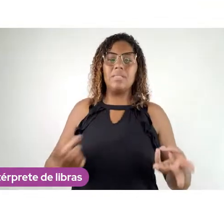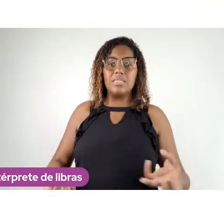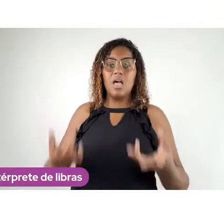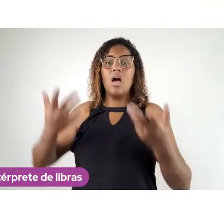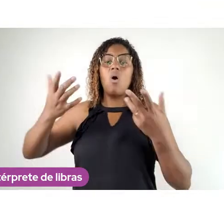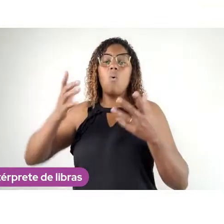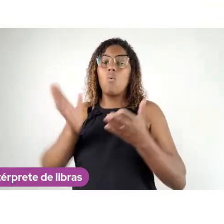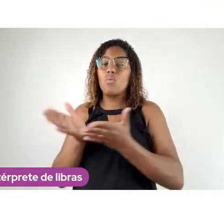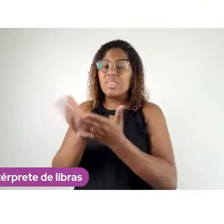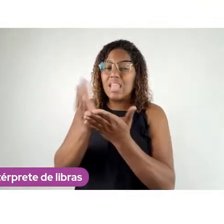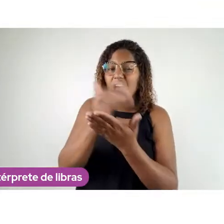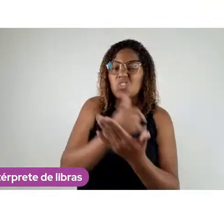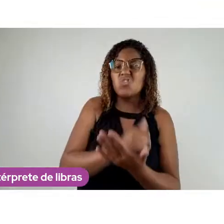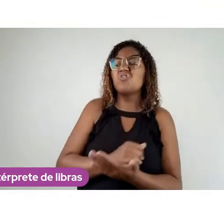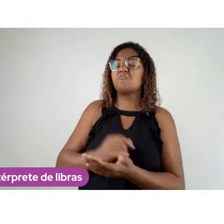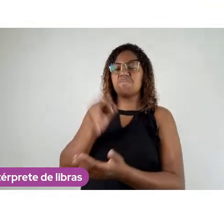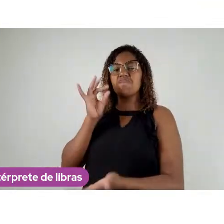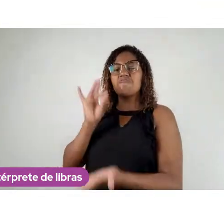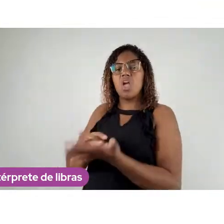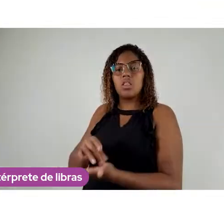dados confiáveis,